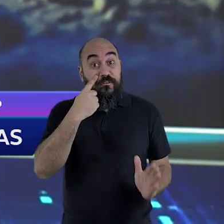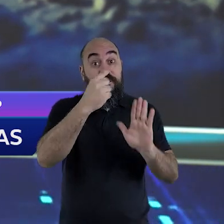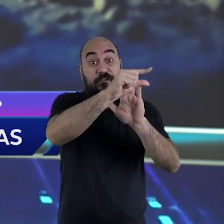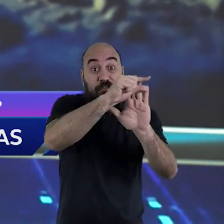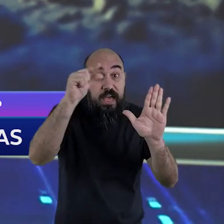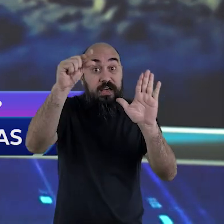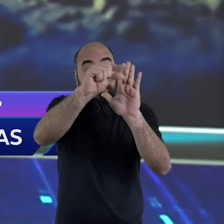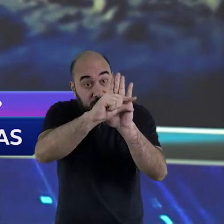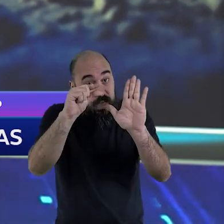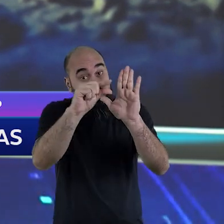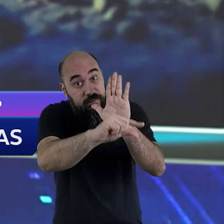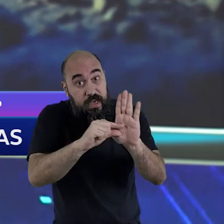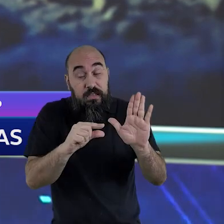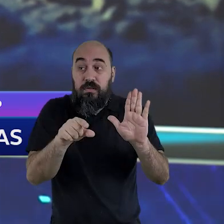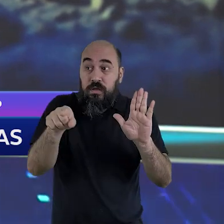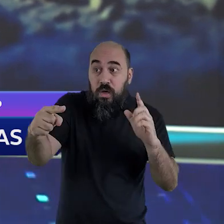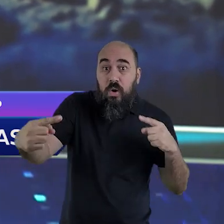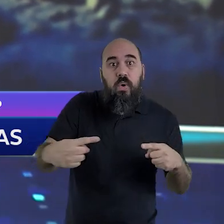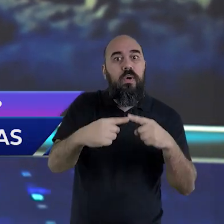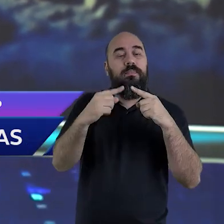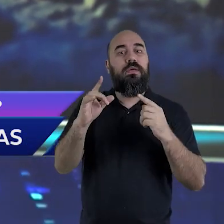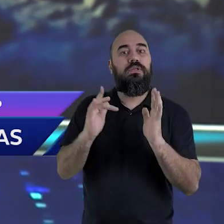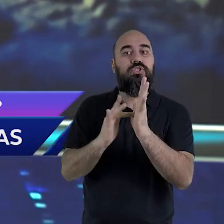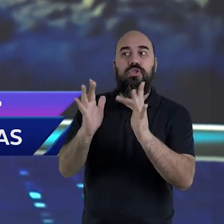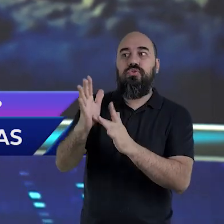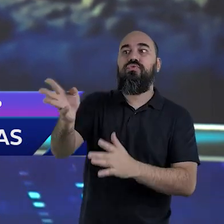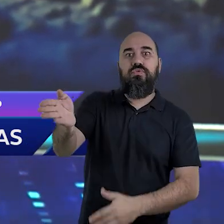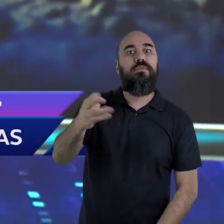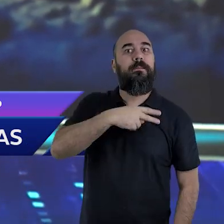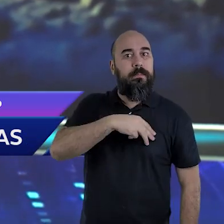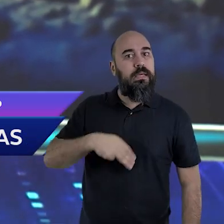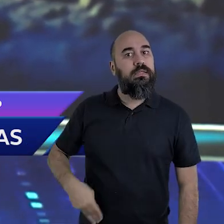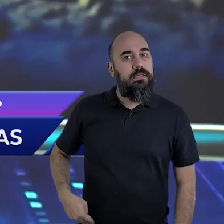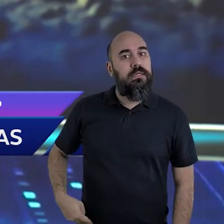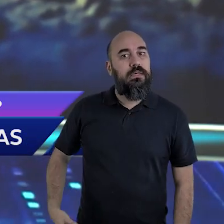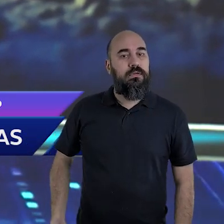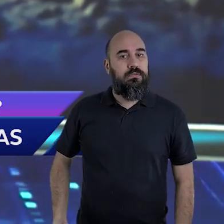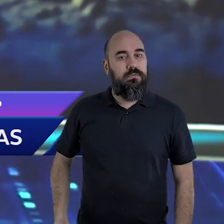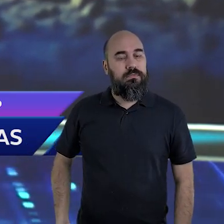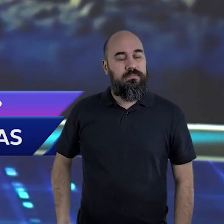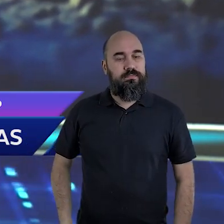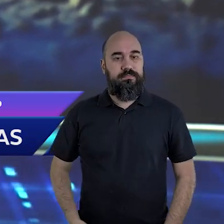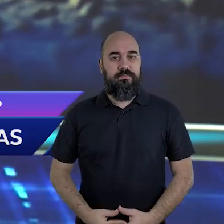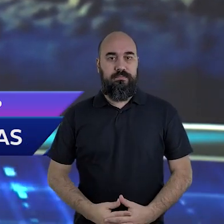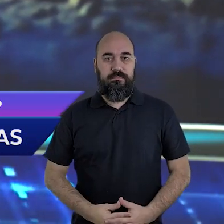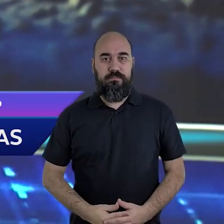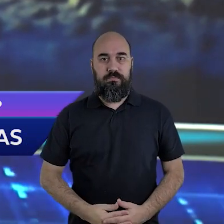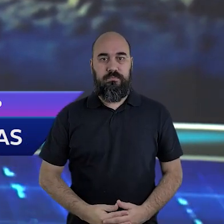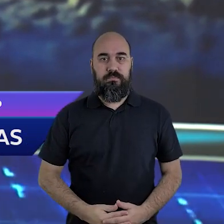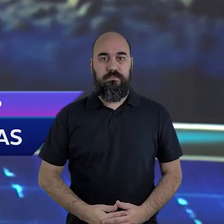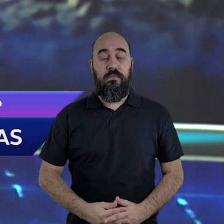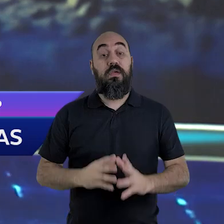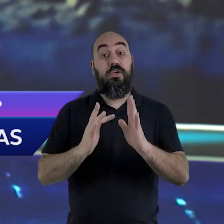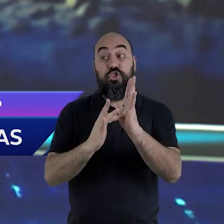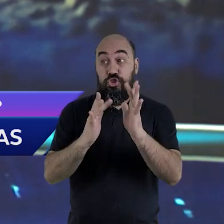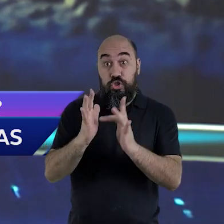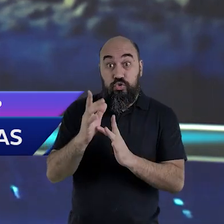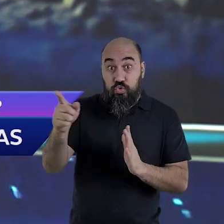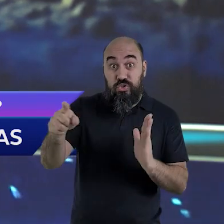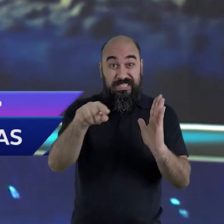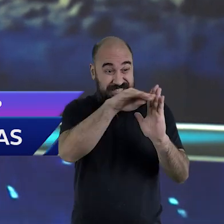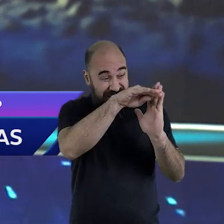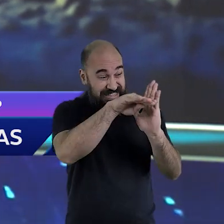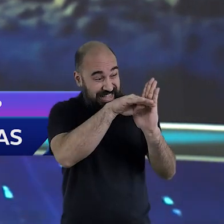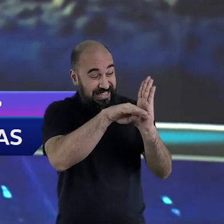que evidenciam que Jesus era de fato o Messias. Jesus, ele cumpre